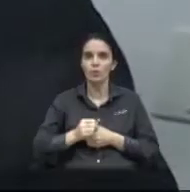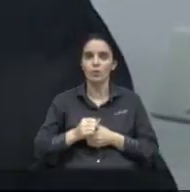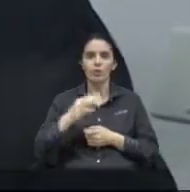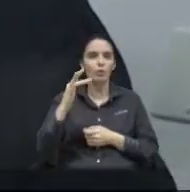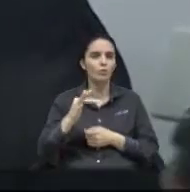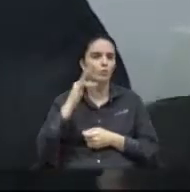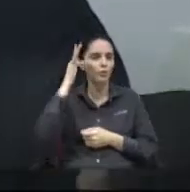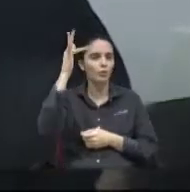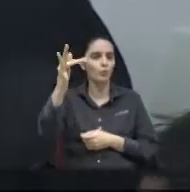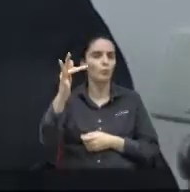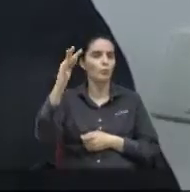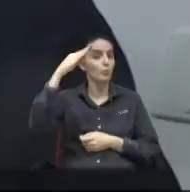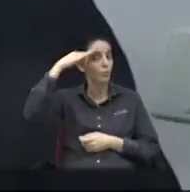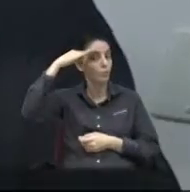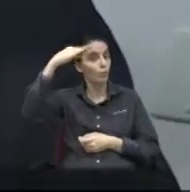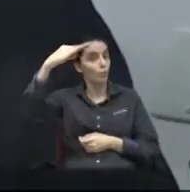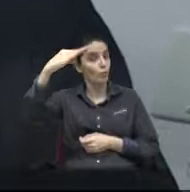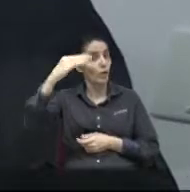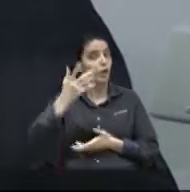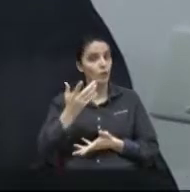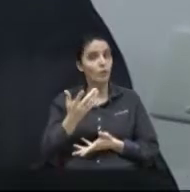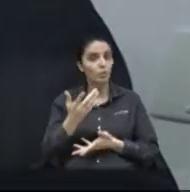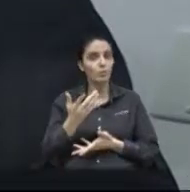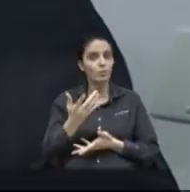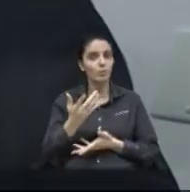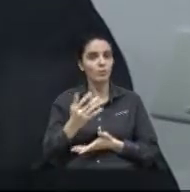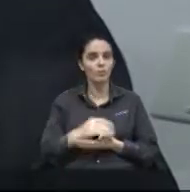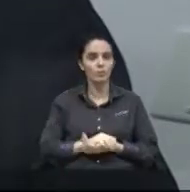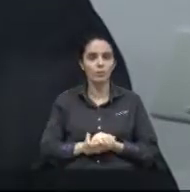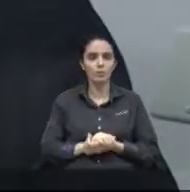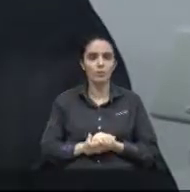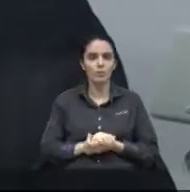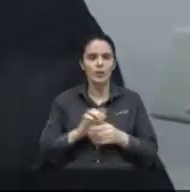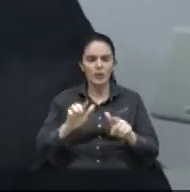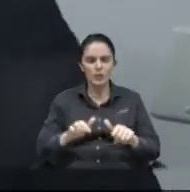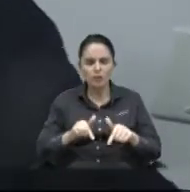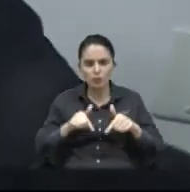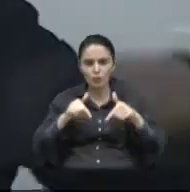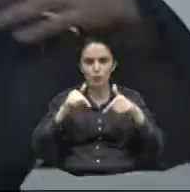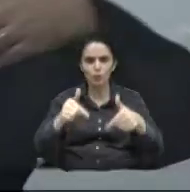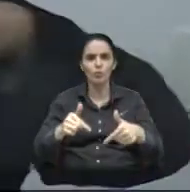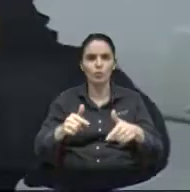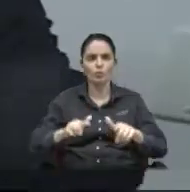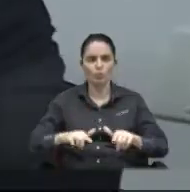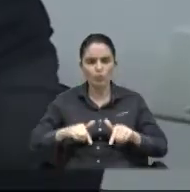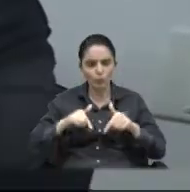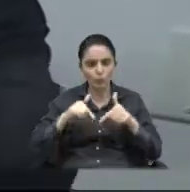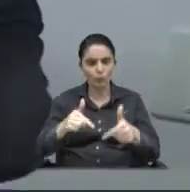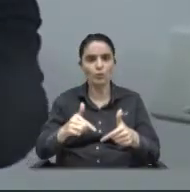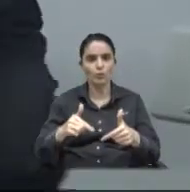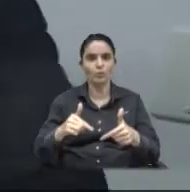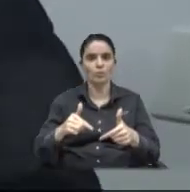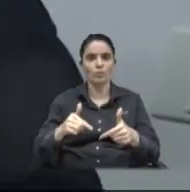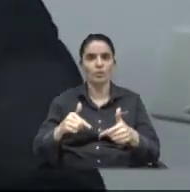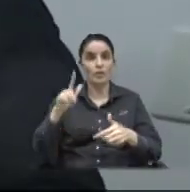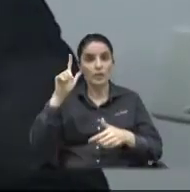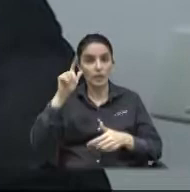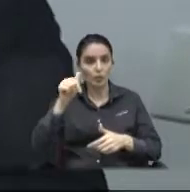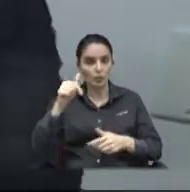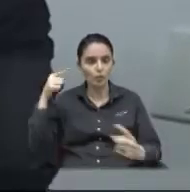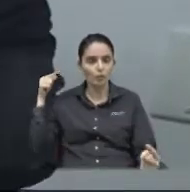soldado e motivado pelo seu sonho que você consegue realizar os seus objetivos